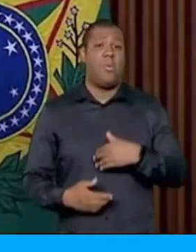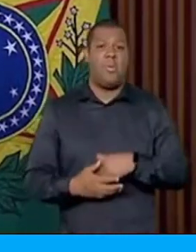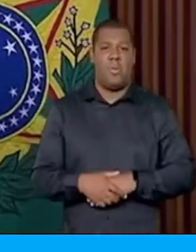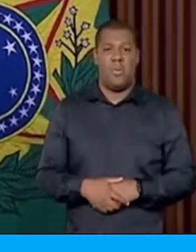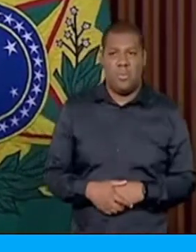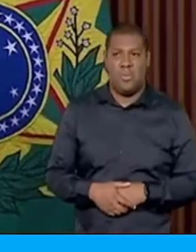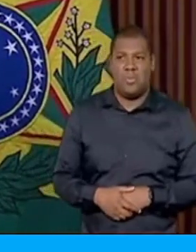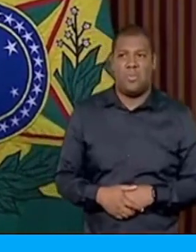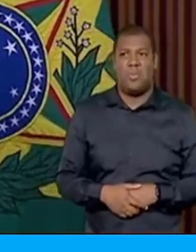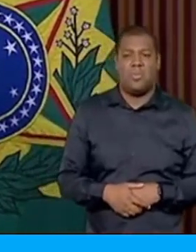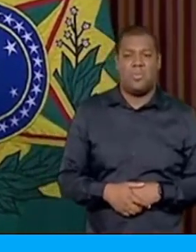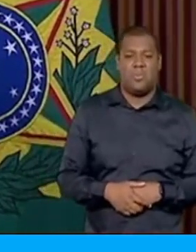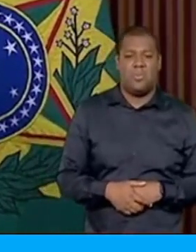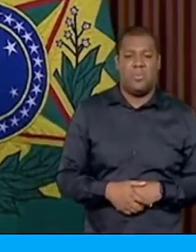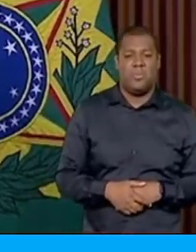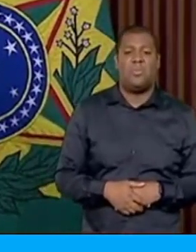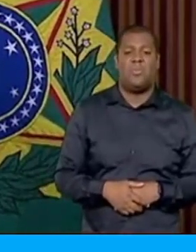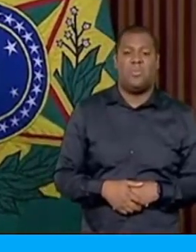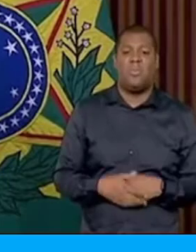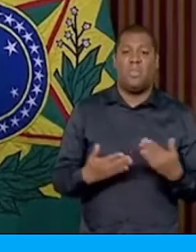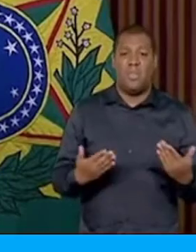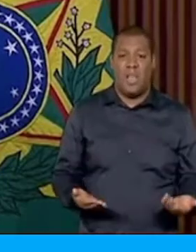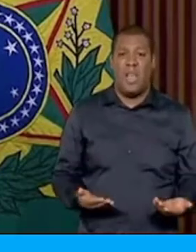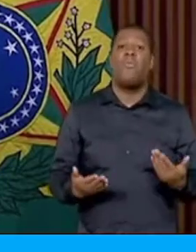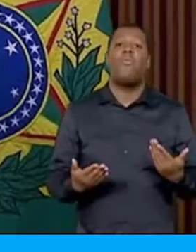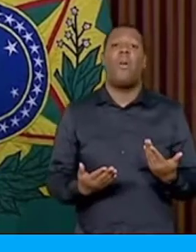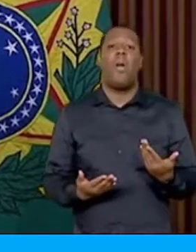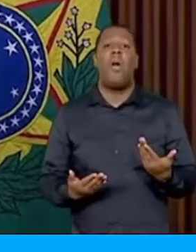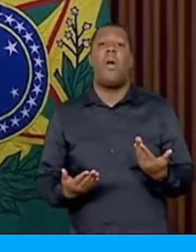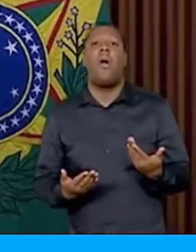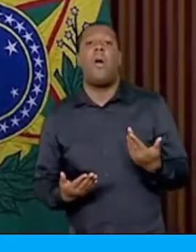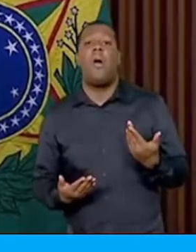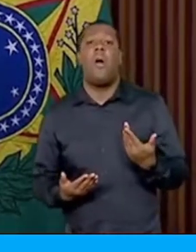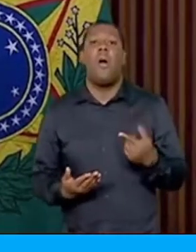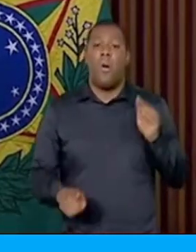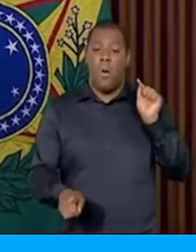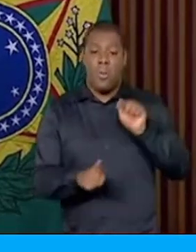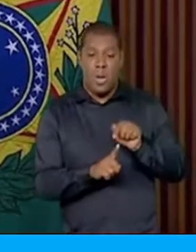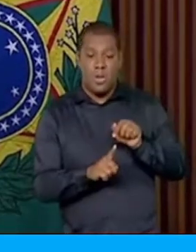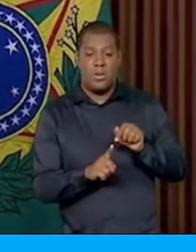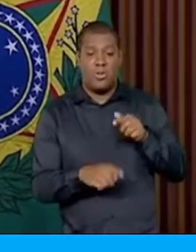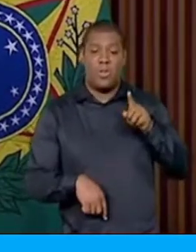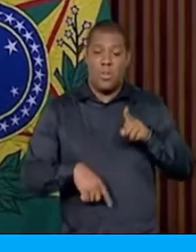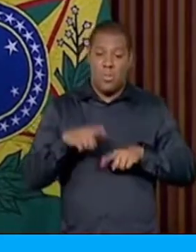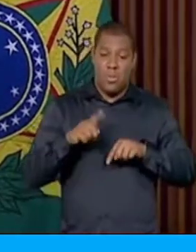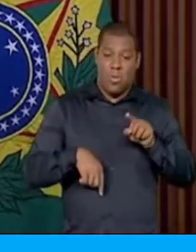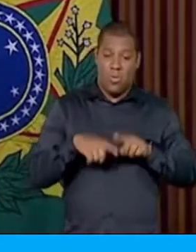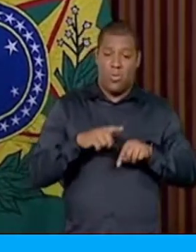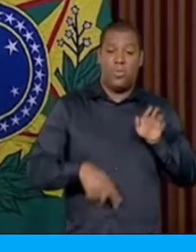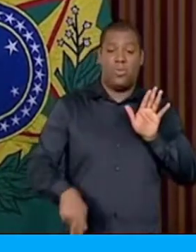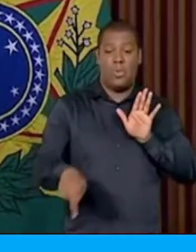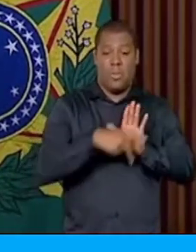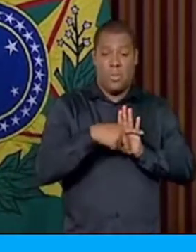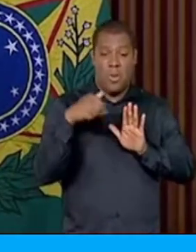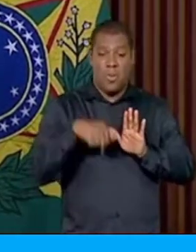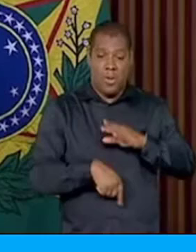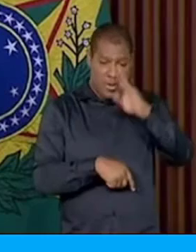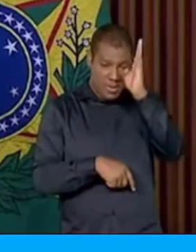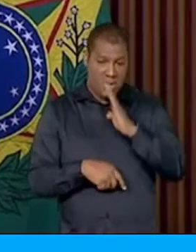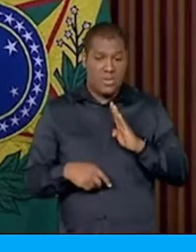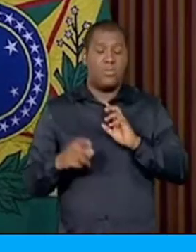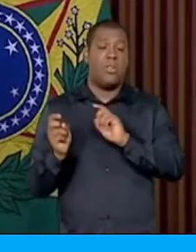estatais. Vendedor dos produtos brasileiros. Bem, então o nosso primeiro ano foi o primeiro ano de